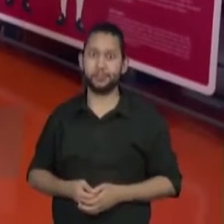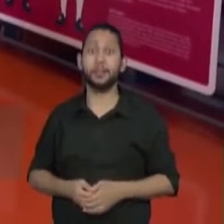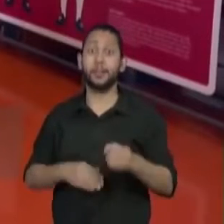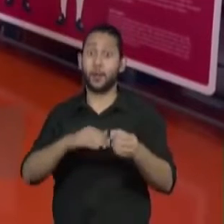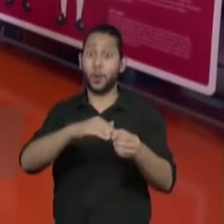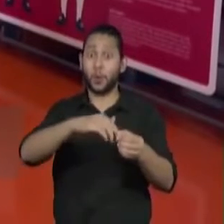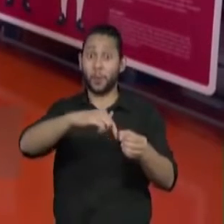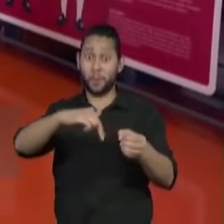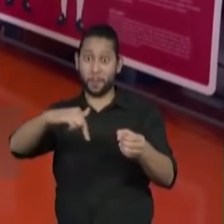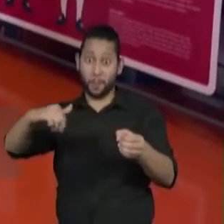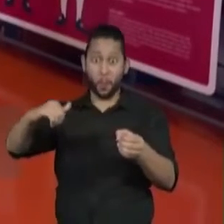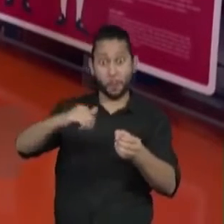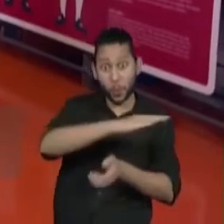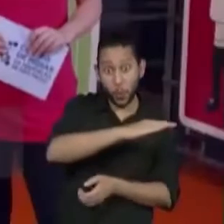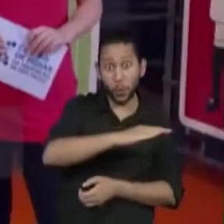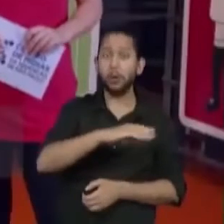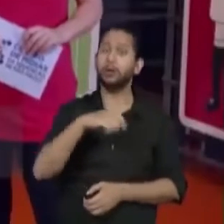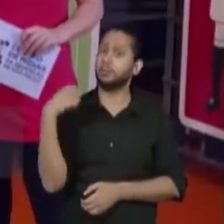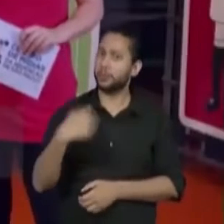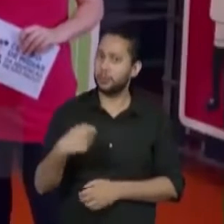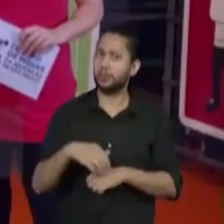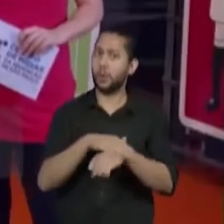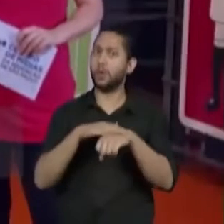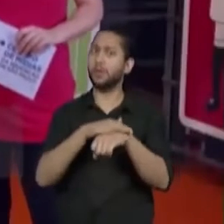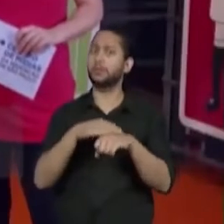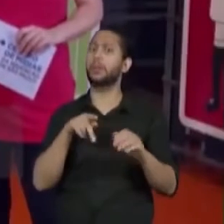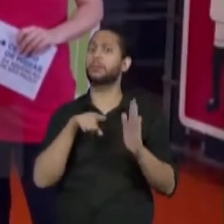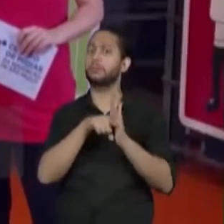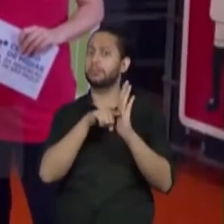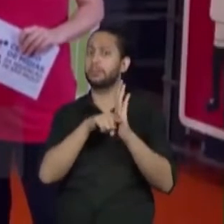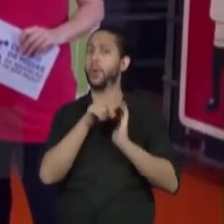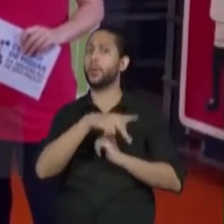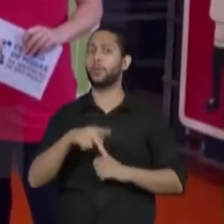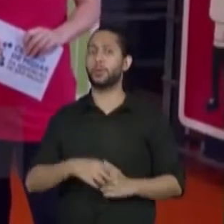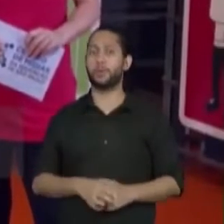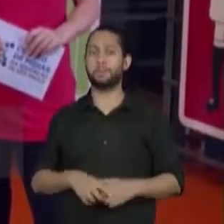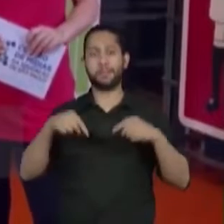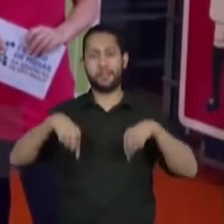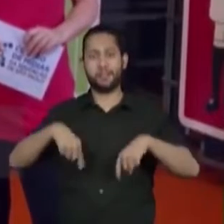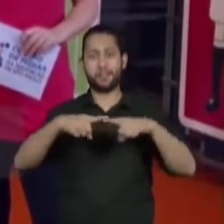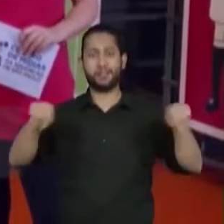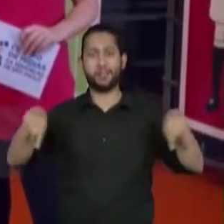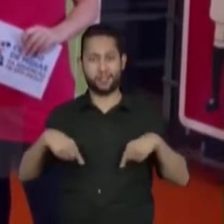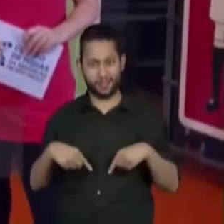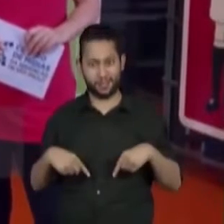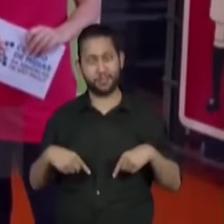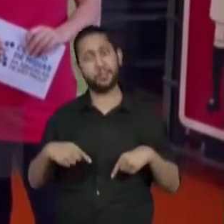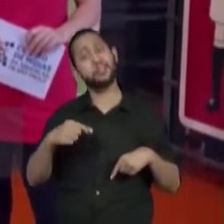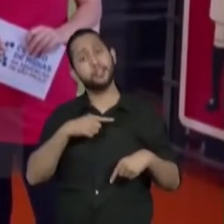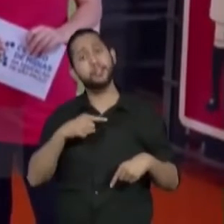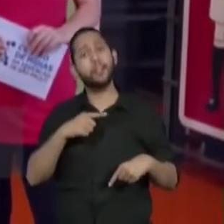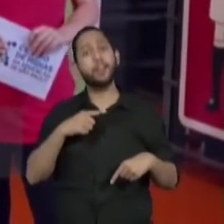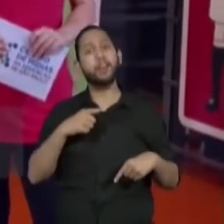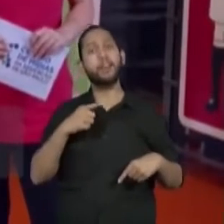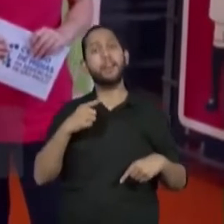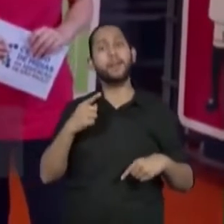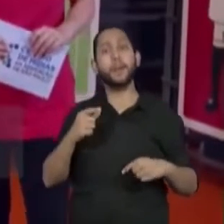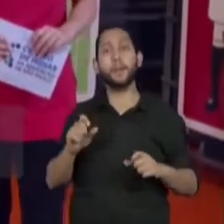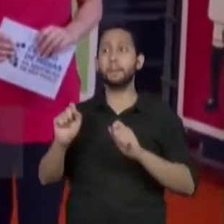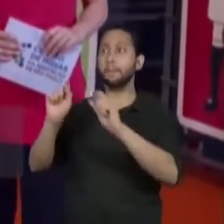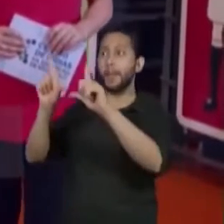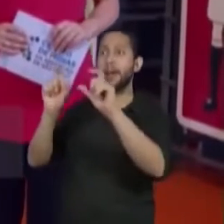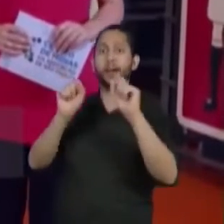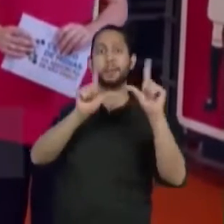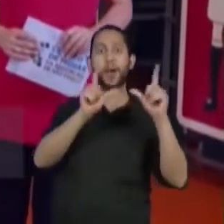deve conversar aí com o seu professor. Mas é isso, aqui nessa sala nós temos essas